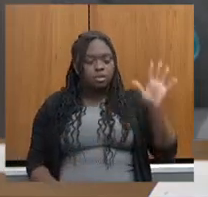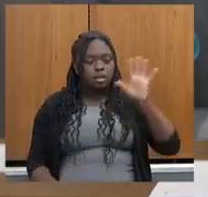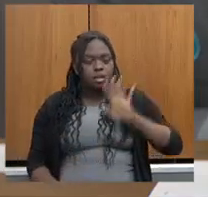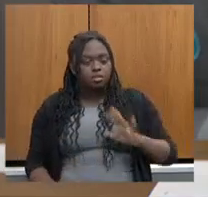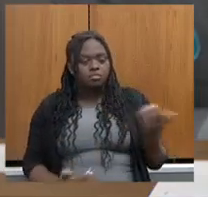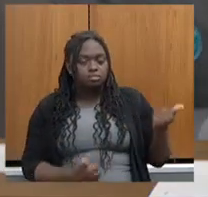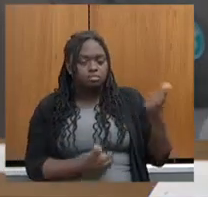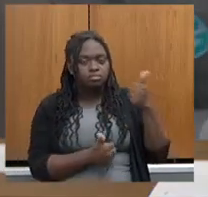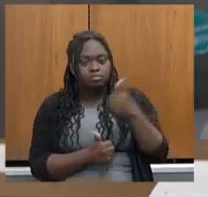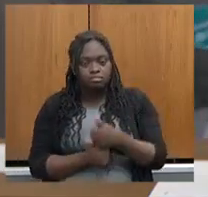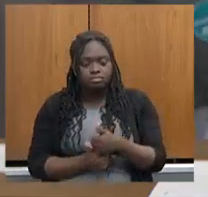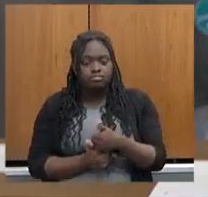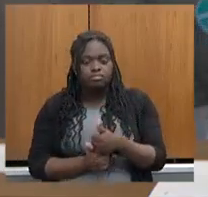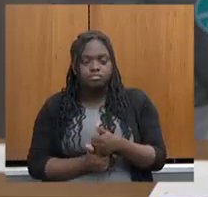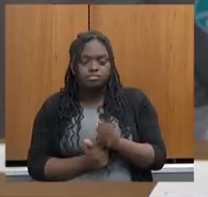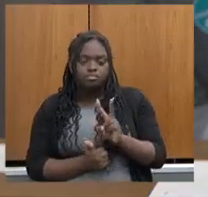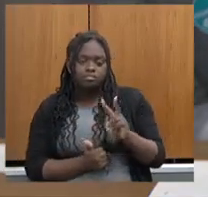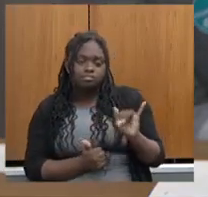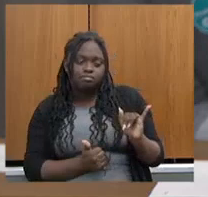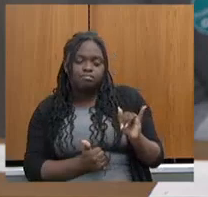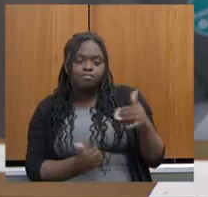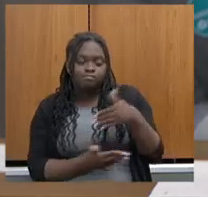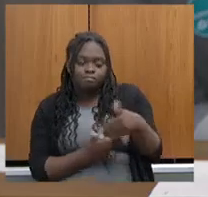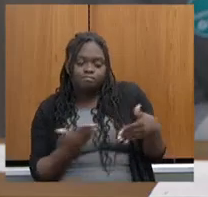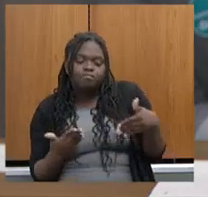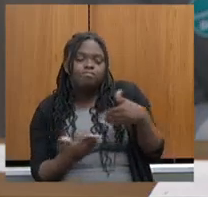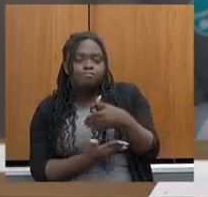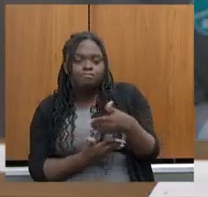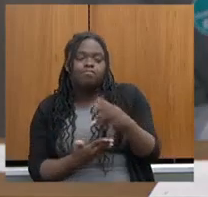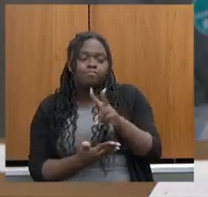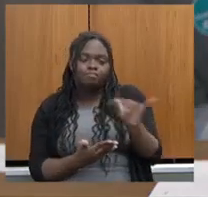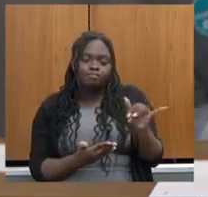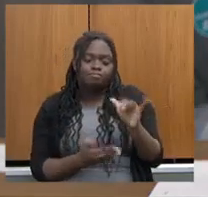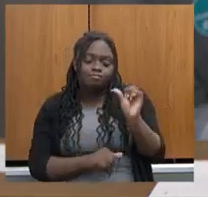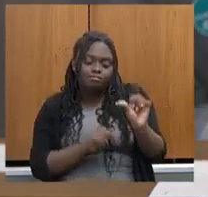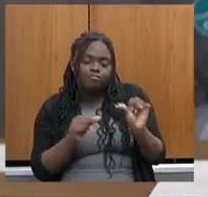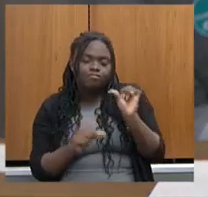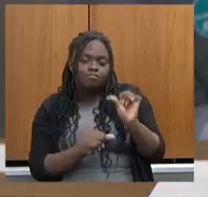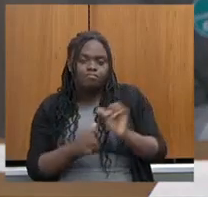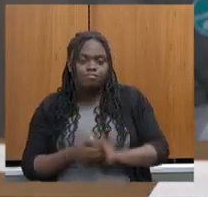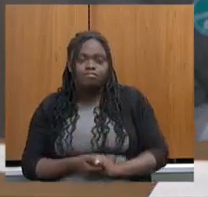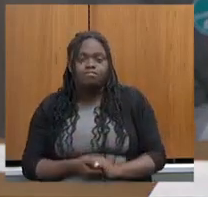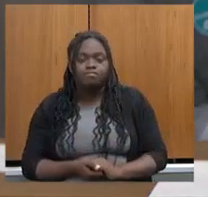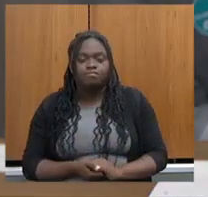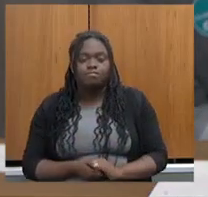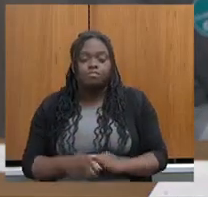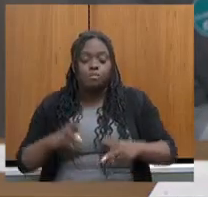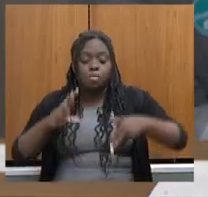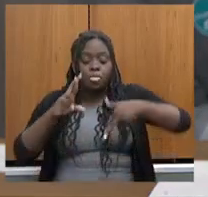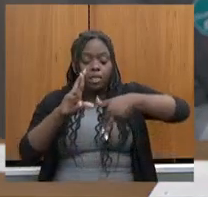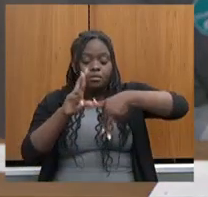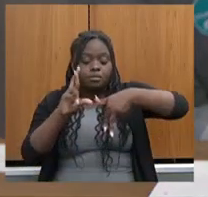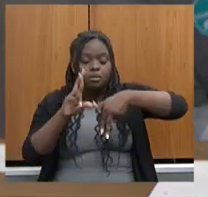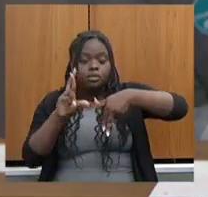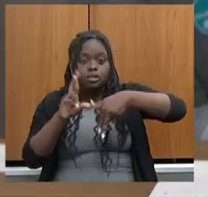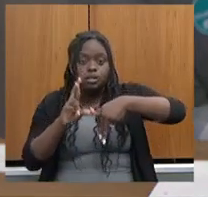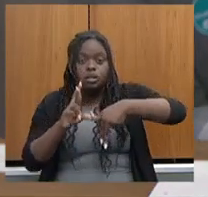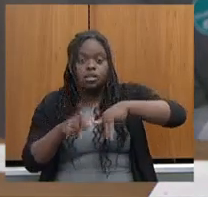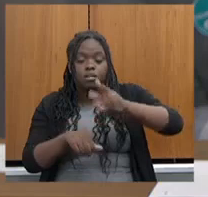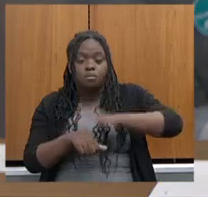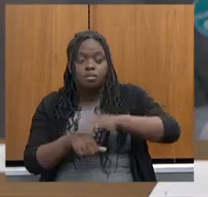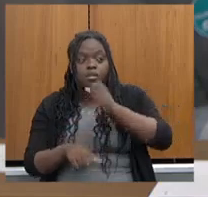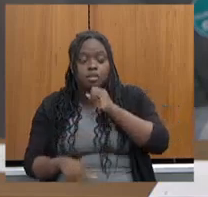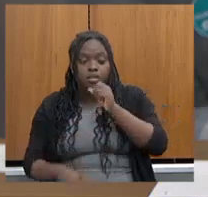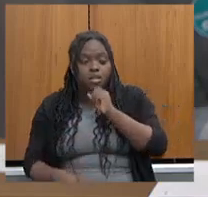serão trocadas substituídas renovadas Ribeirão das Neves estando entre as mais antigas